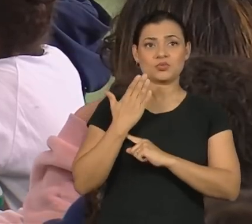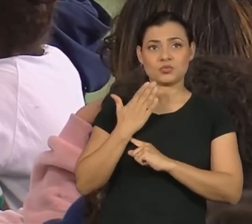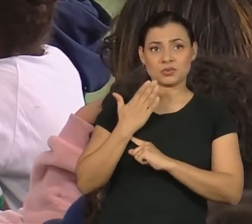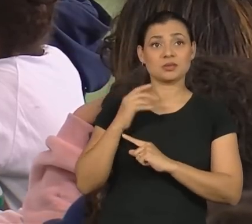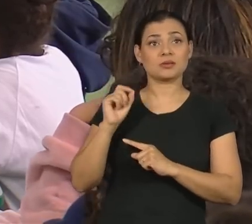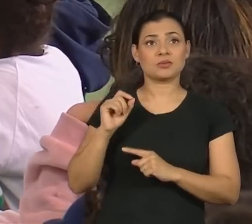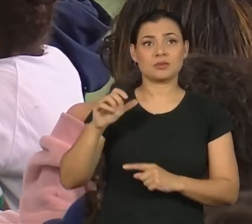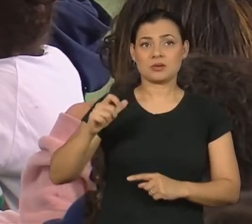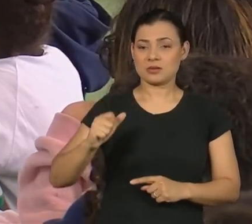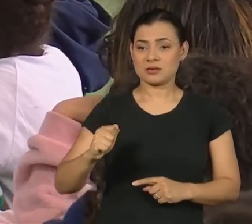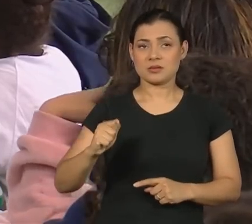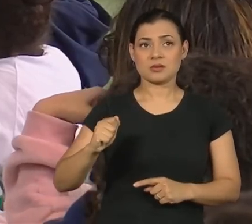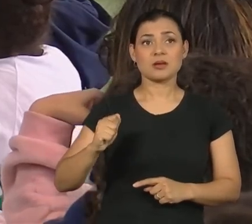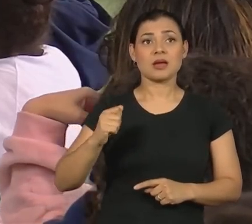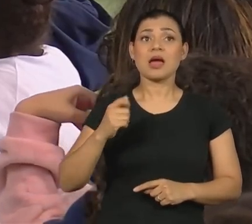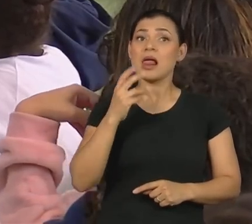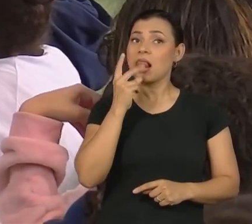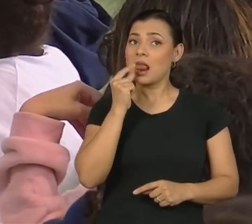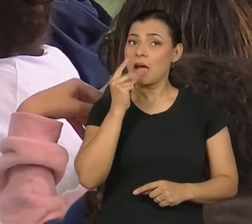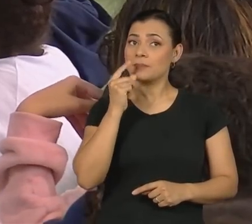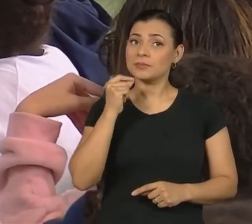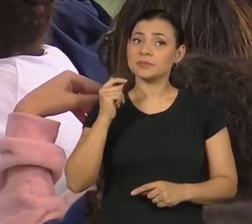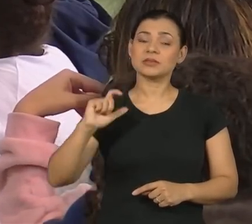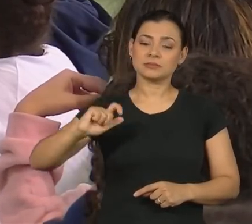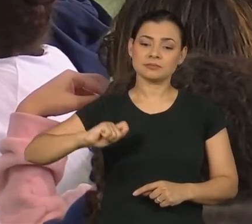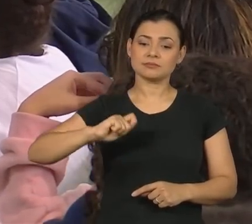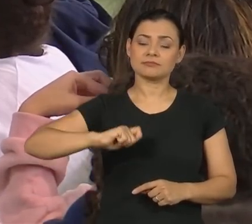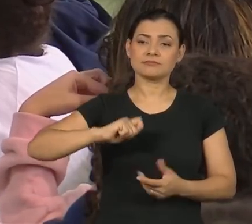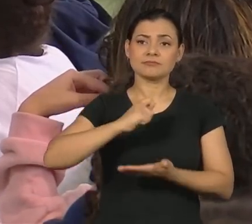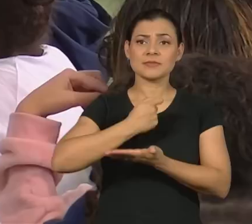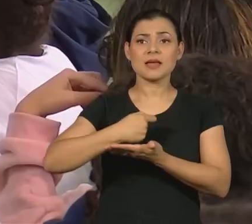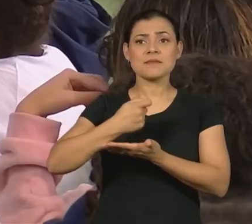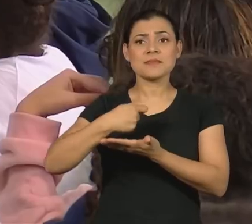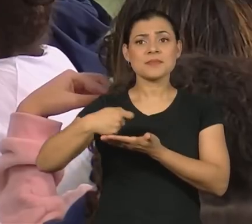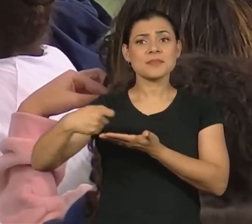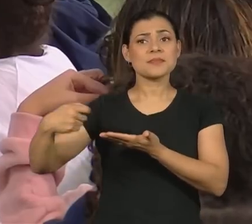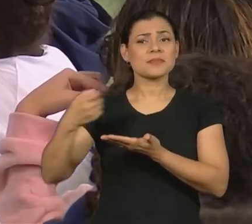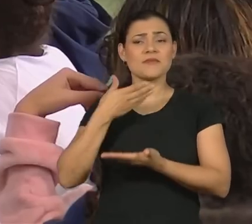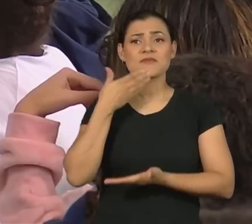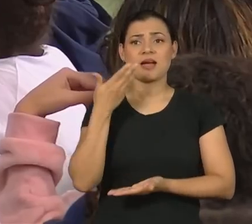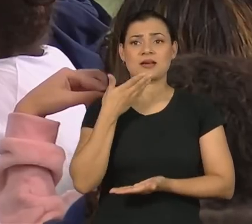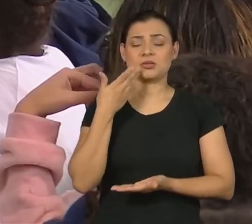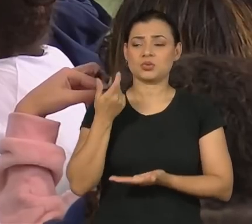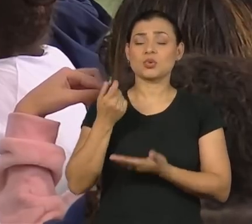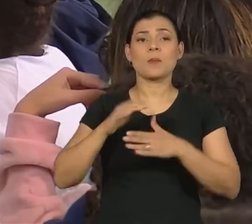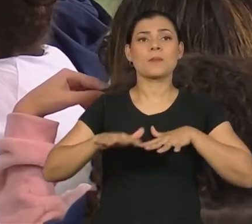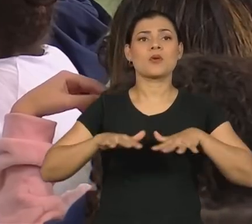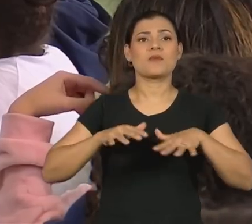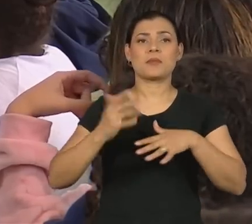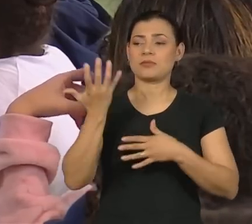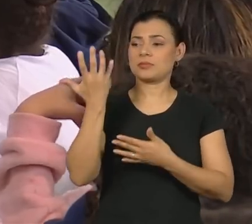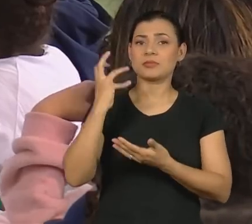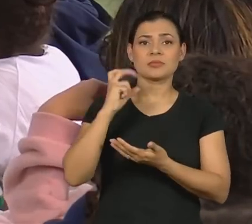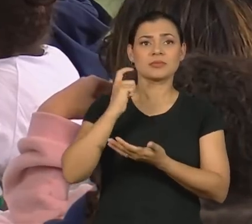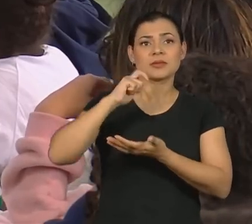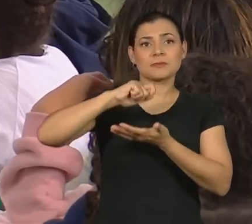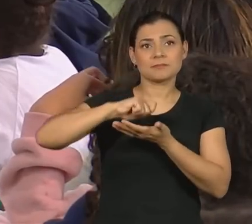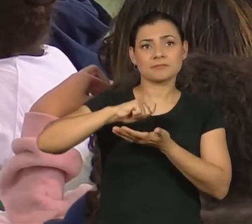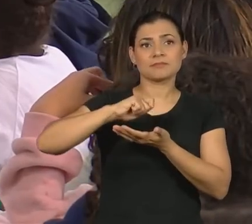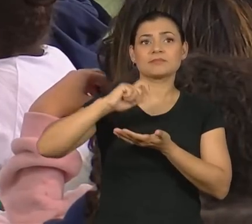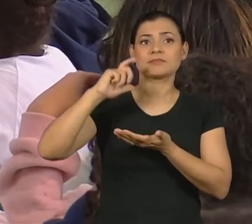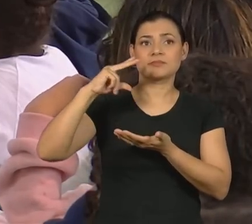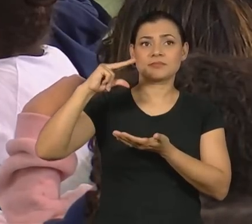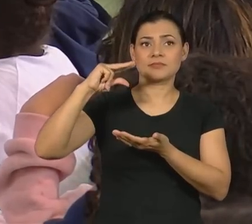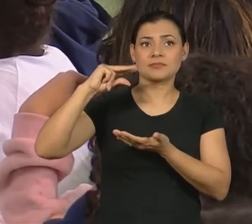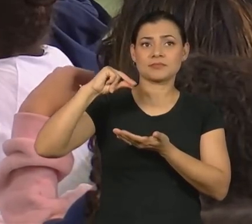é o engrossador de lápis, né? O engrossador que facilita o movimento de pinça,